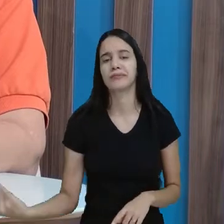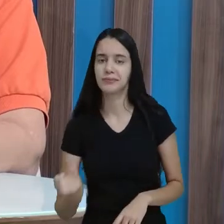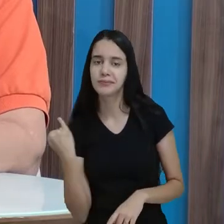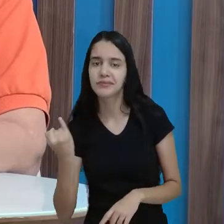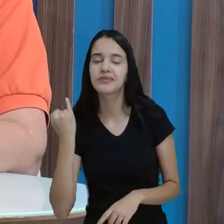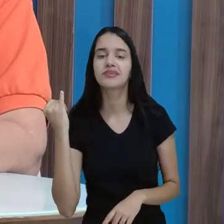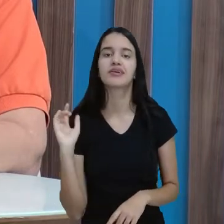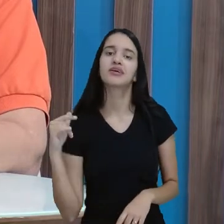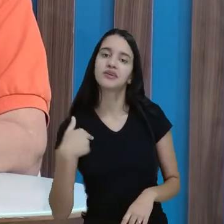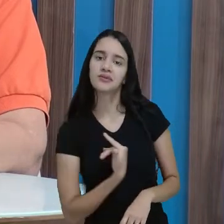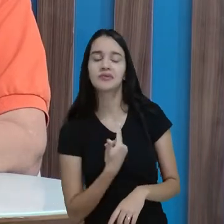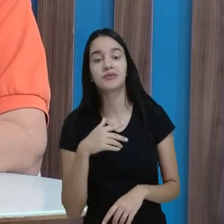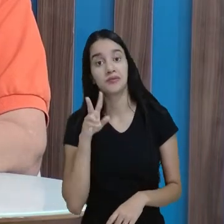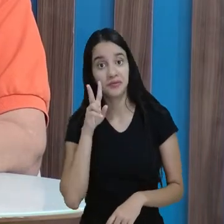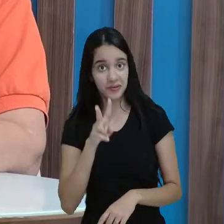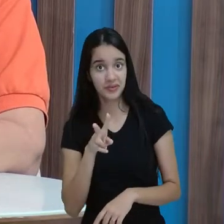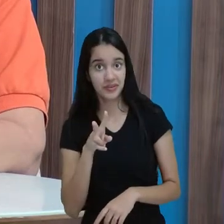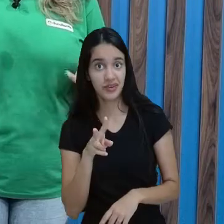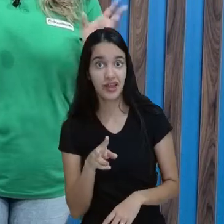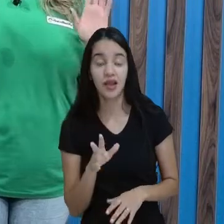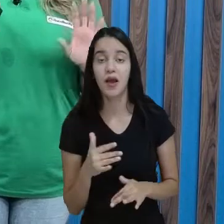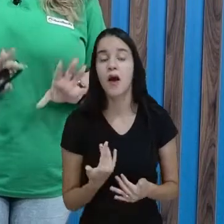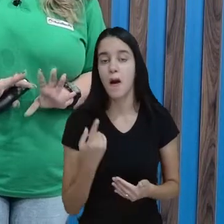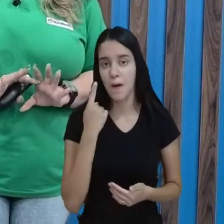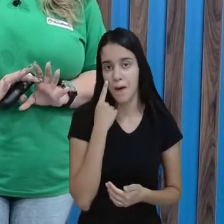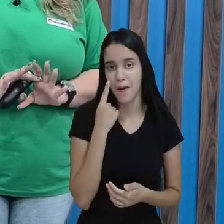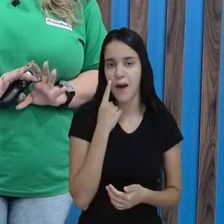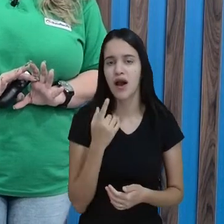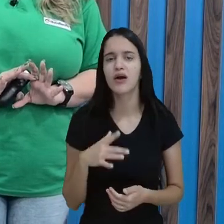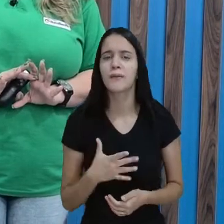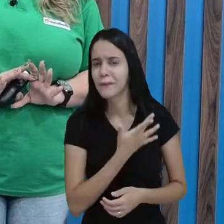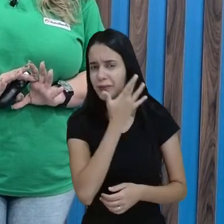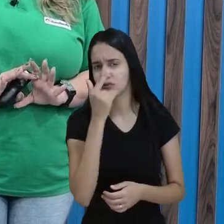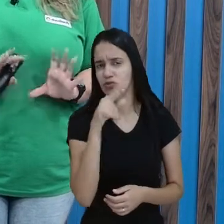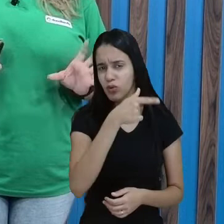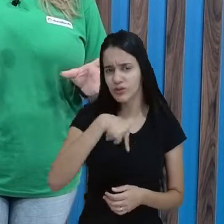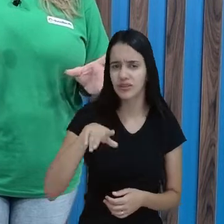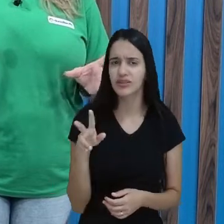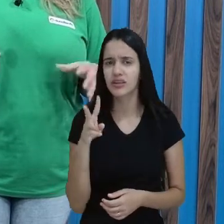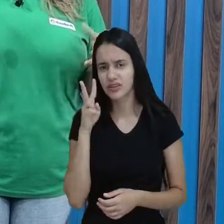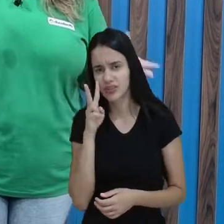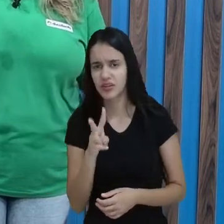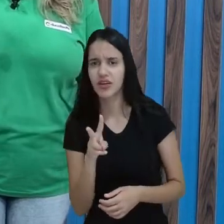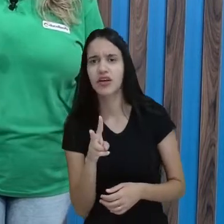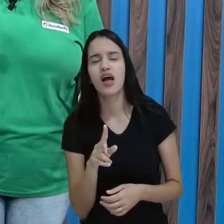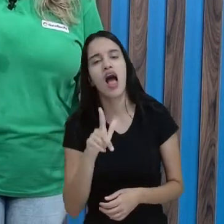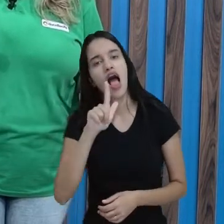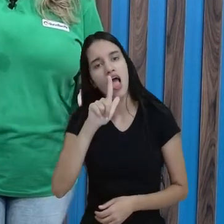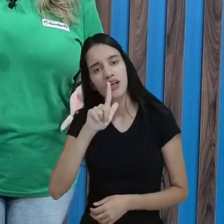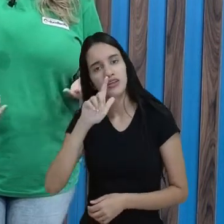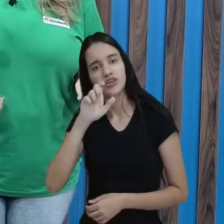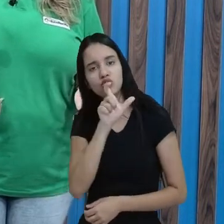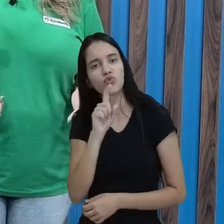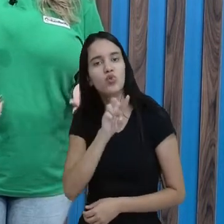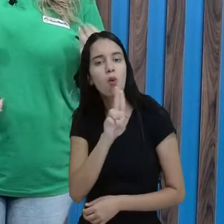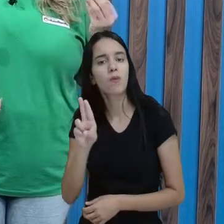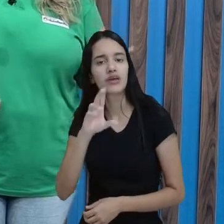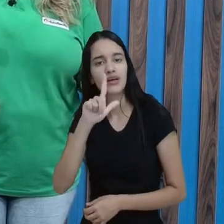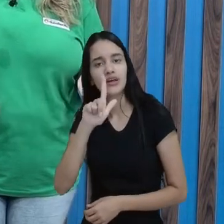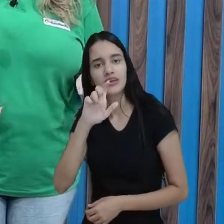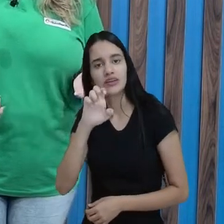né? Isso a gente vai ver já já. Então, olha, alguém já ouviu falar sobre genômica? Pois